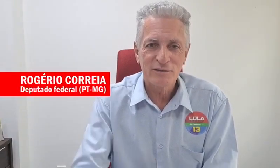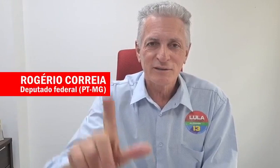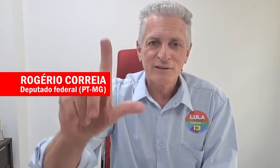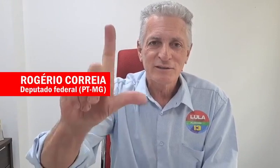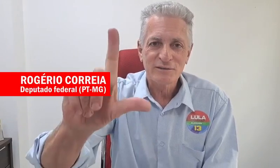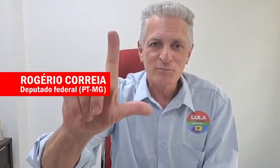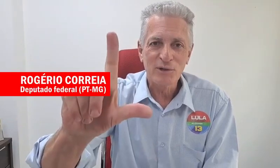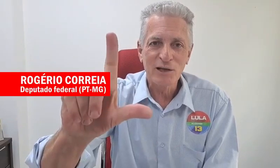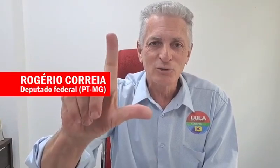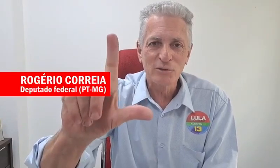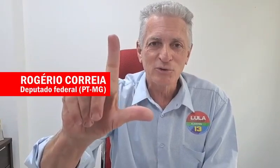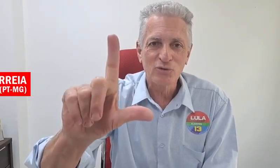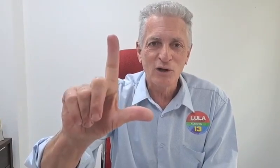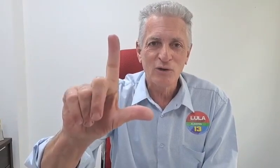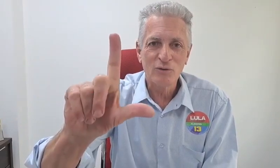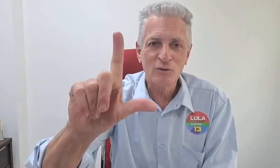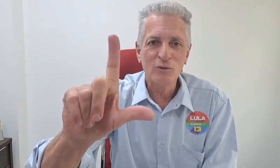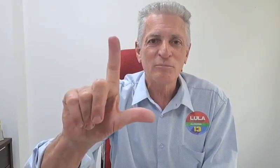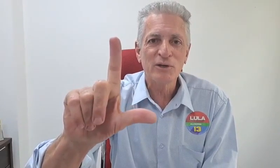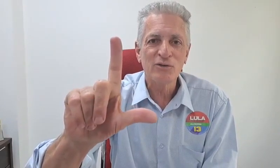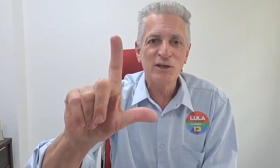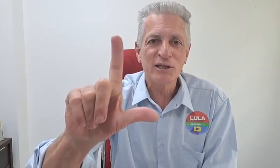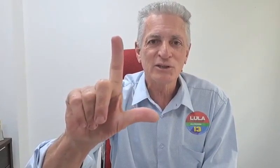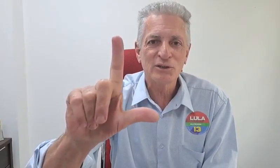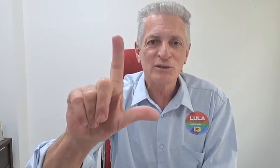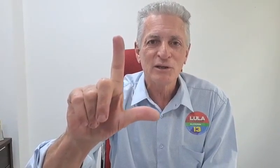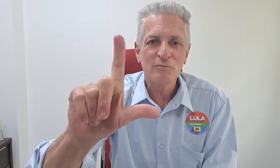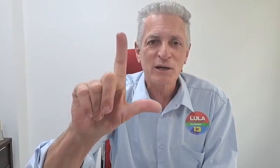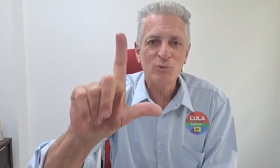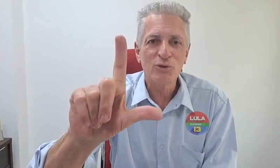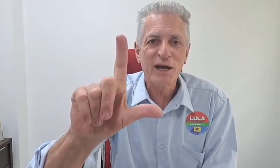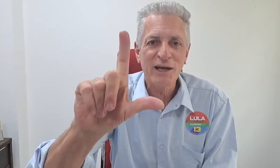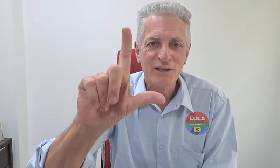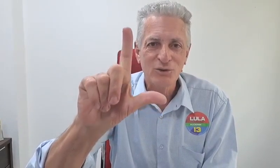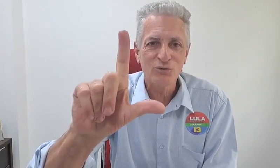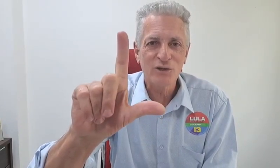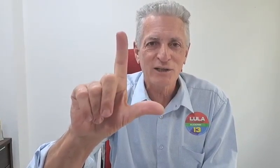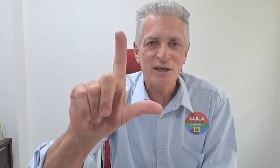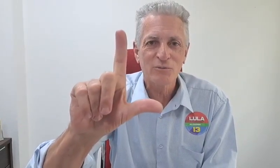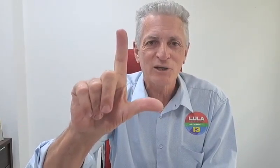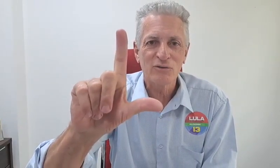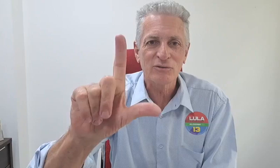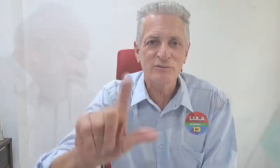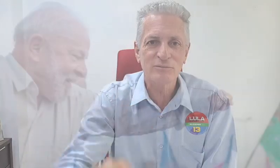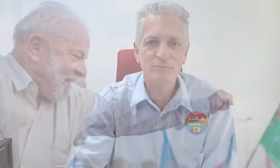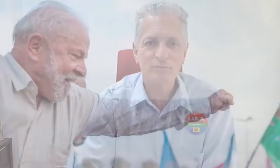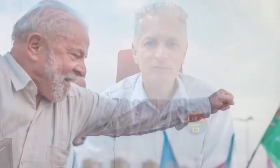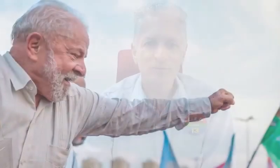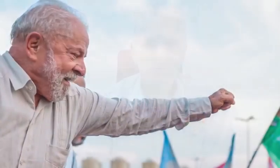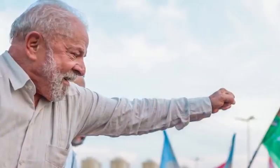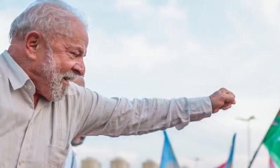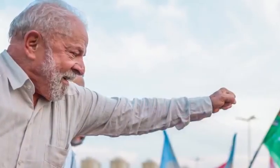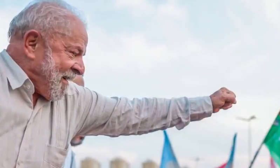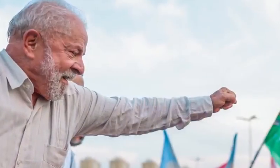vitória. Sempre na luta, pessoal. Lula presidente, para mudar e consertar o Brasil.